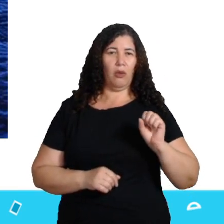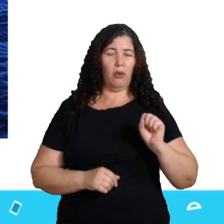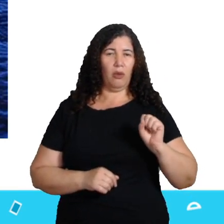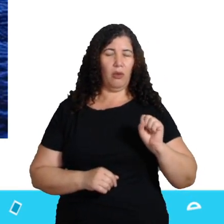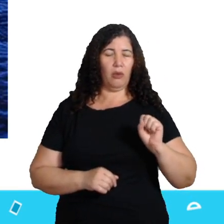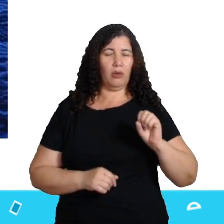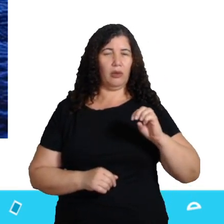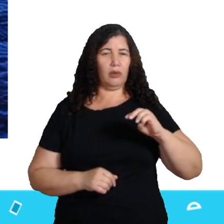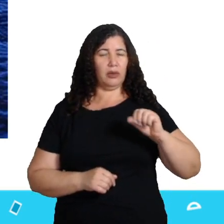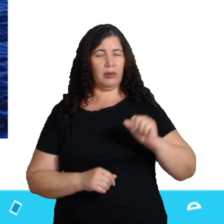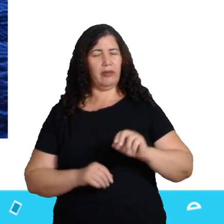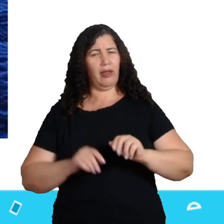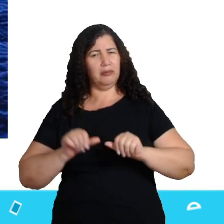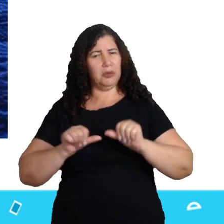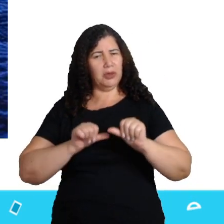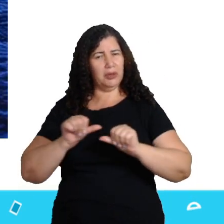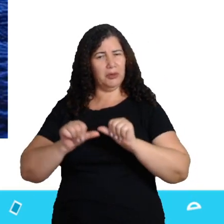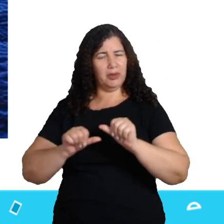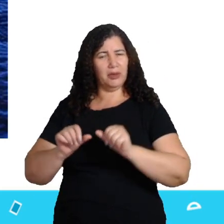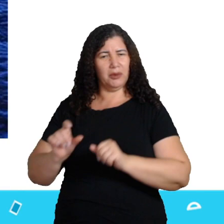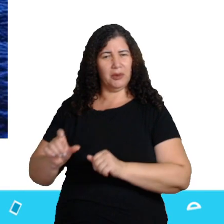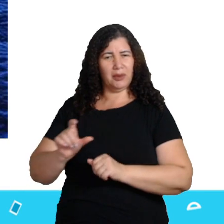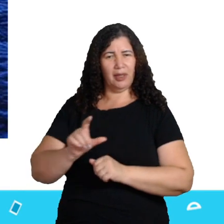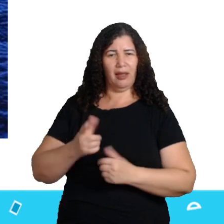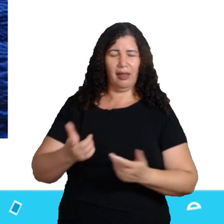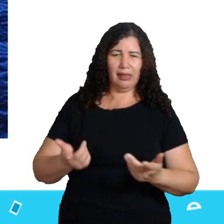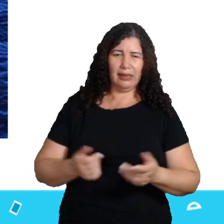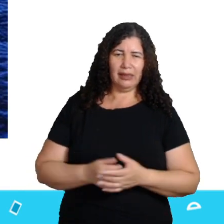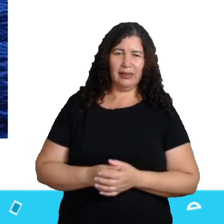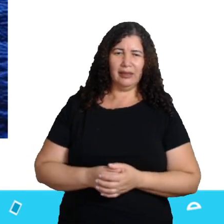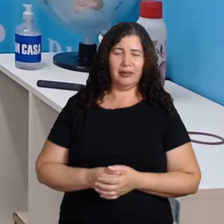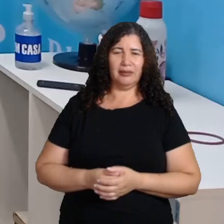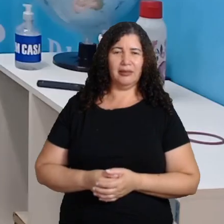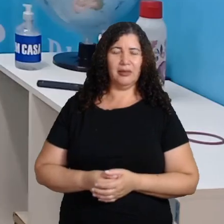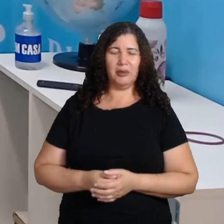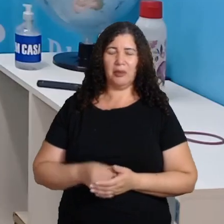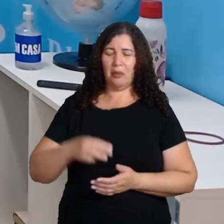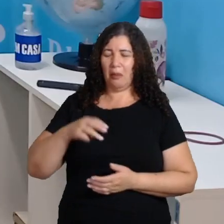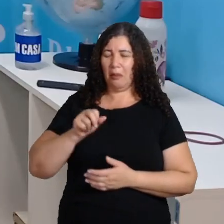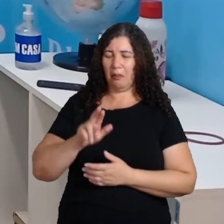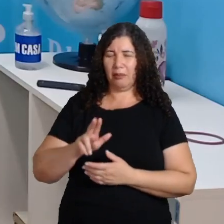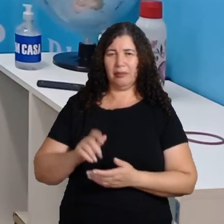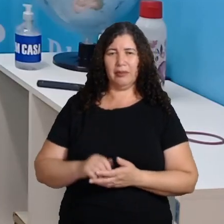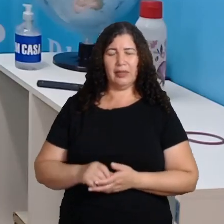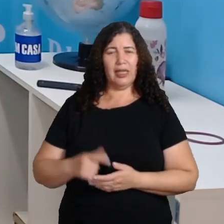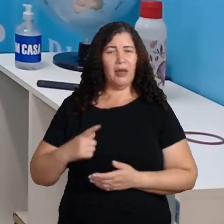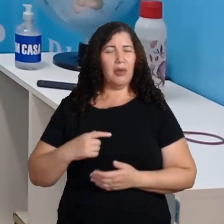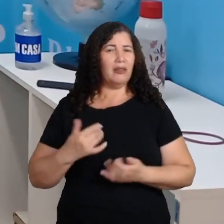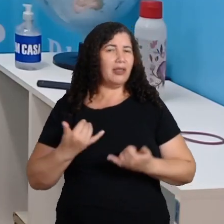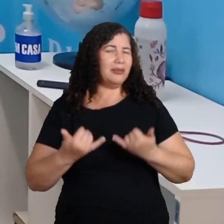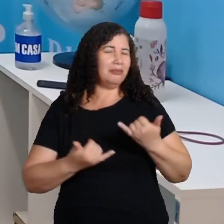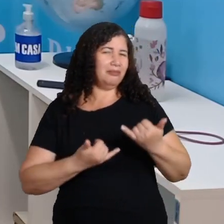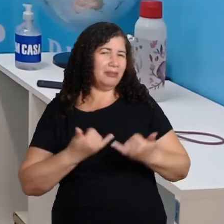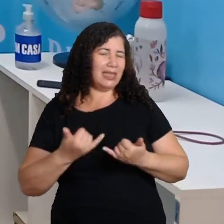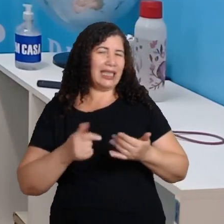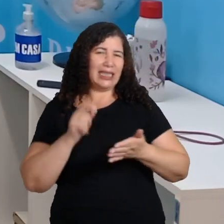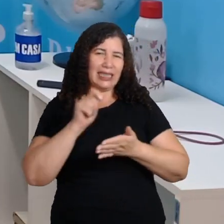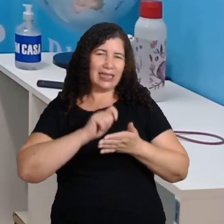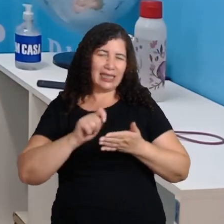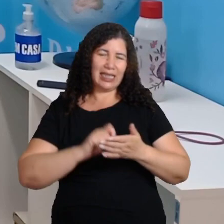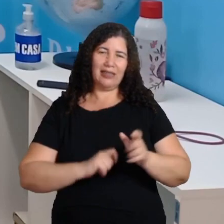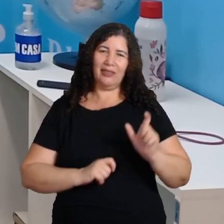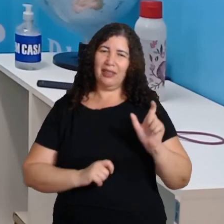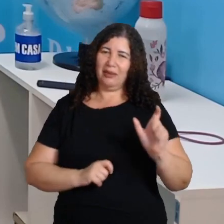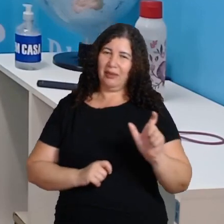para mar, os, o, ar, mar e termina com mar. Então eu tenho toda uma brincadeira aqui com a